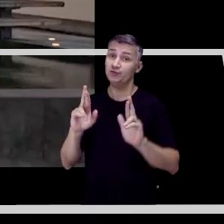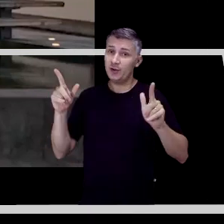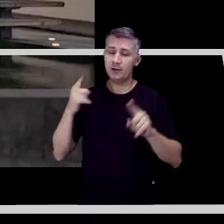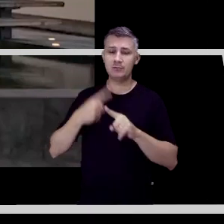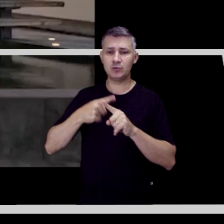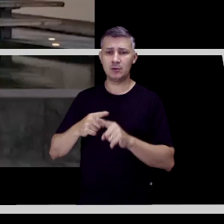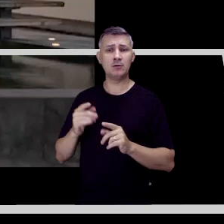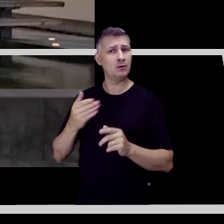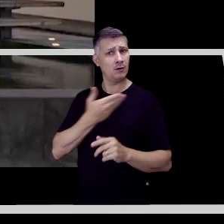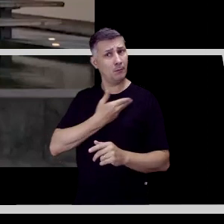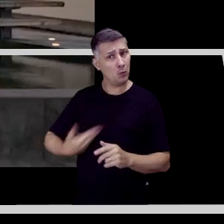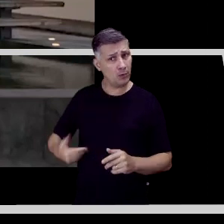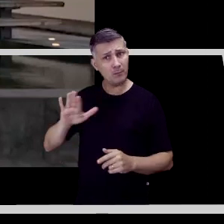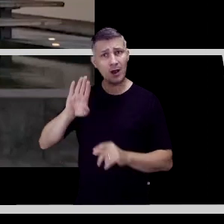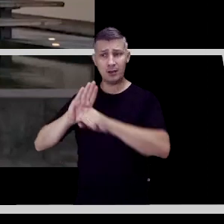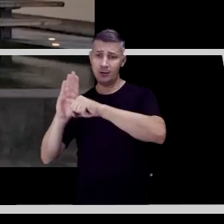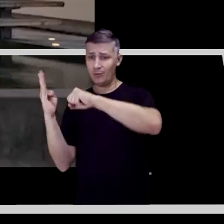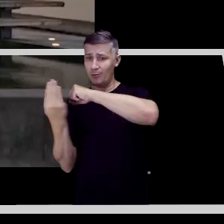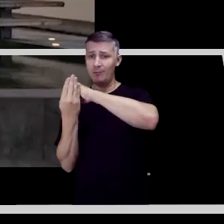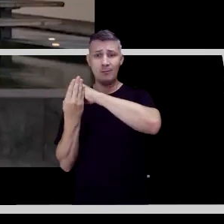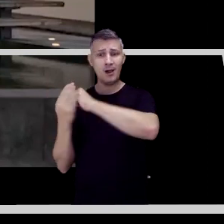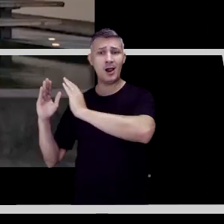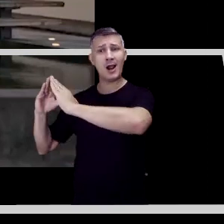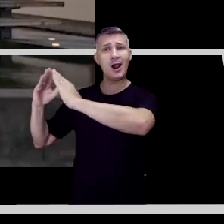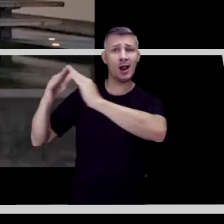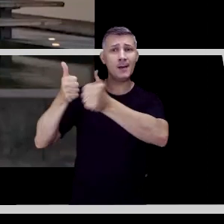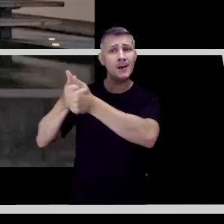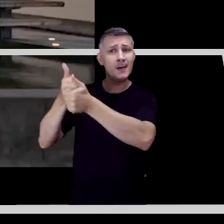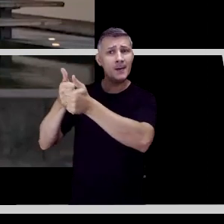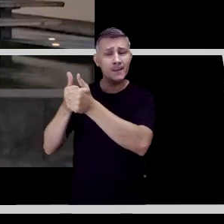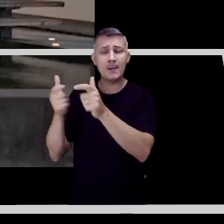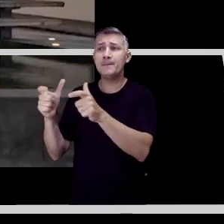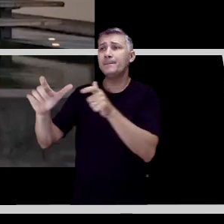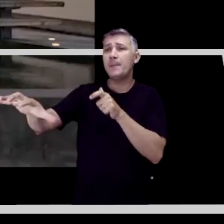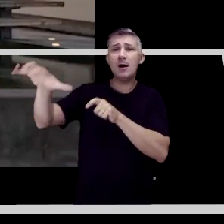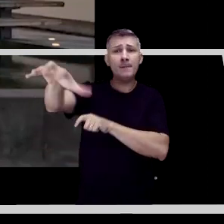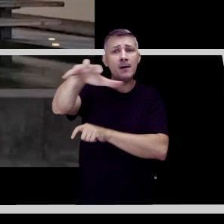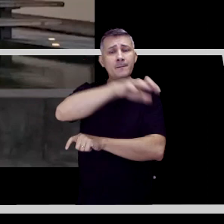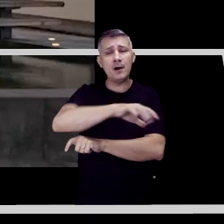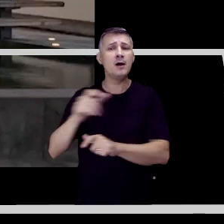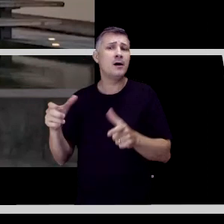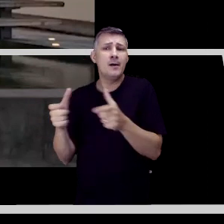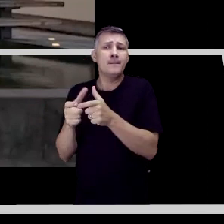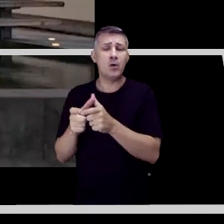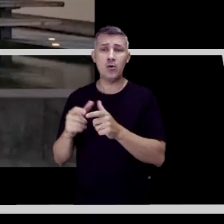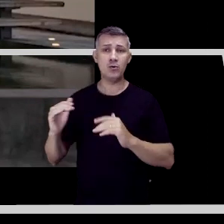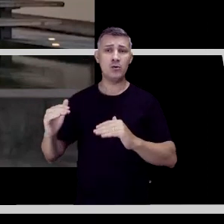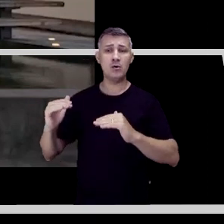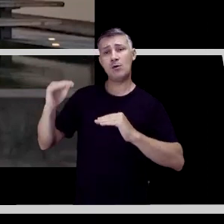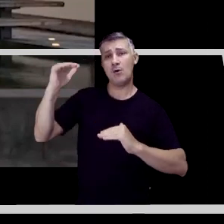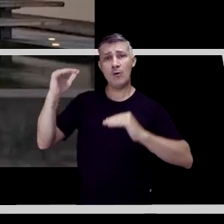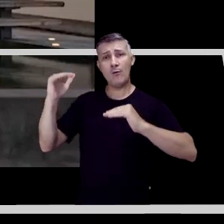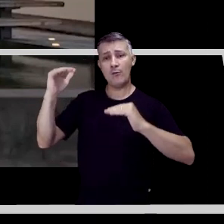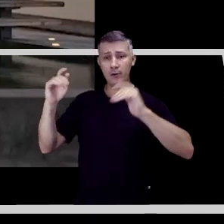fora da comum, porque ele é um edifício público, mas ele está num bairro residencial de baixíssima densidade, assim, né, e baixíssima